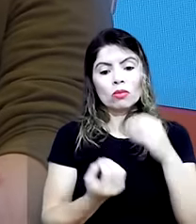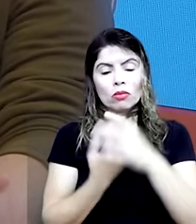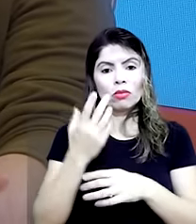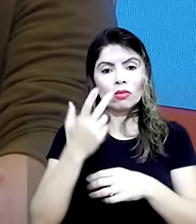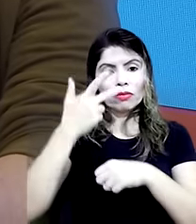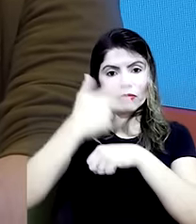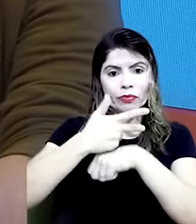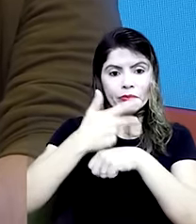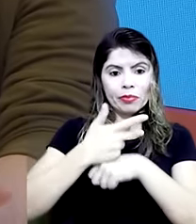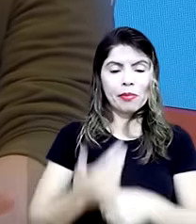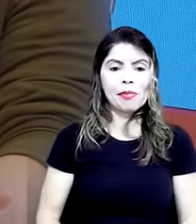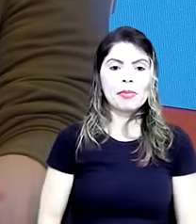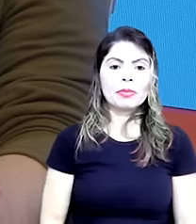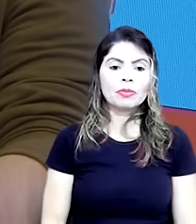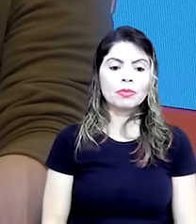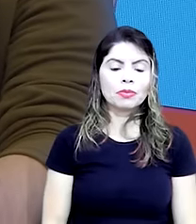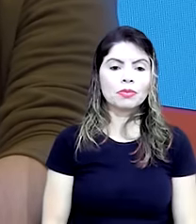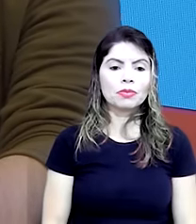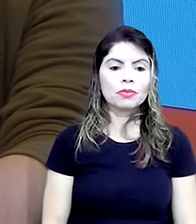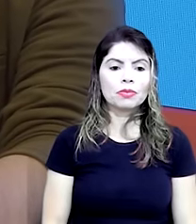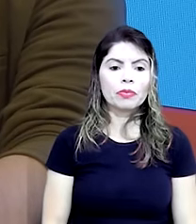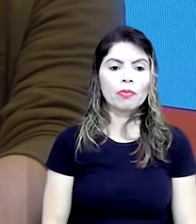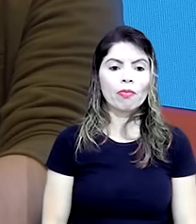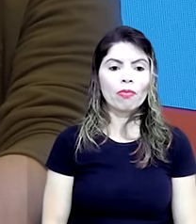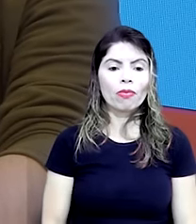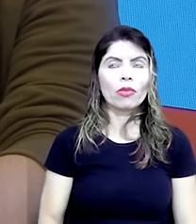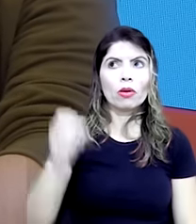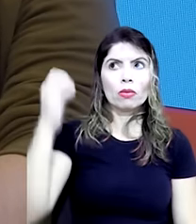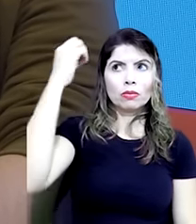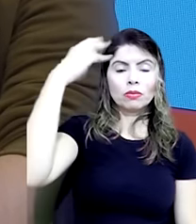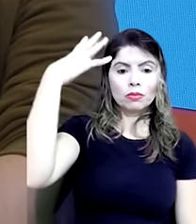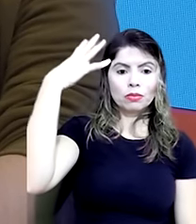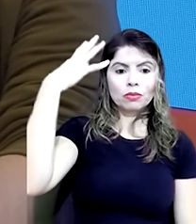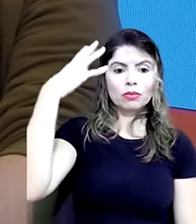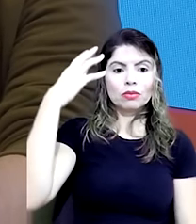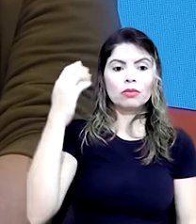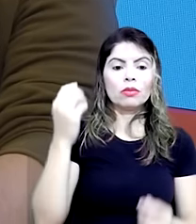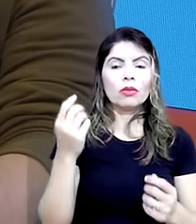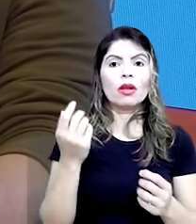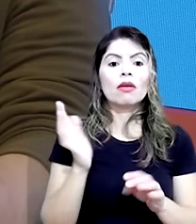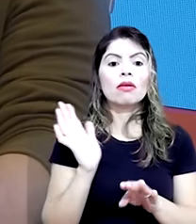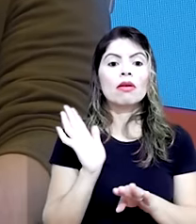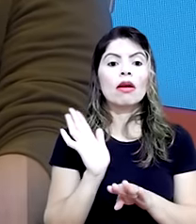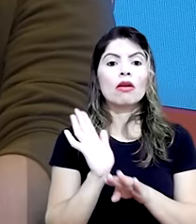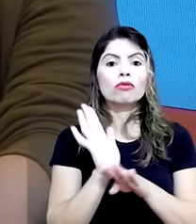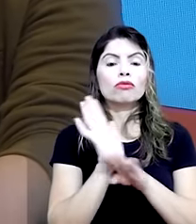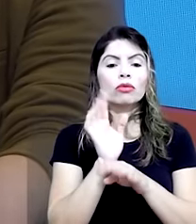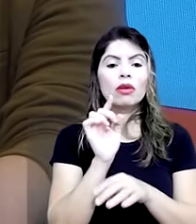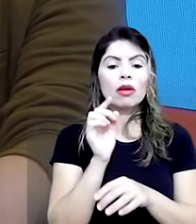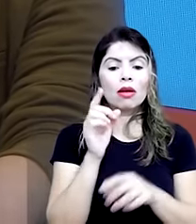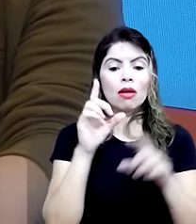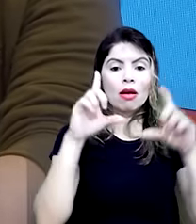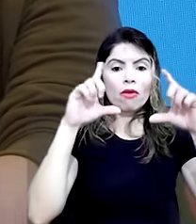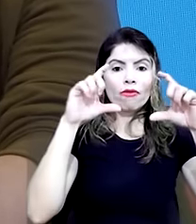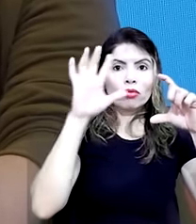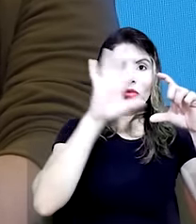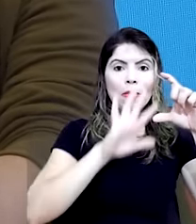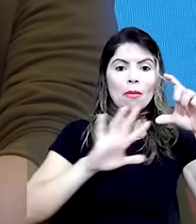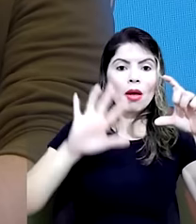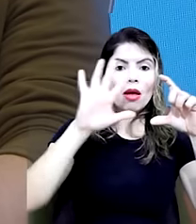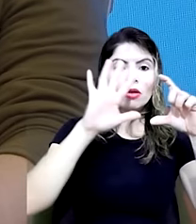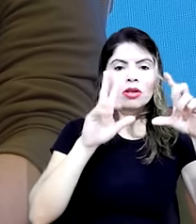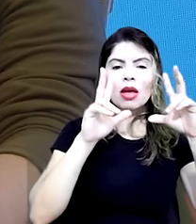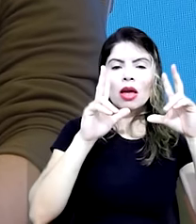a luz é o que dá vida a imagem né a luz é o que realmente dá dimensão da imagem ela pode